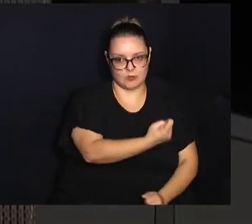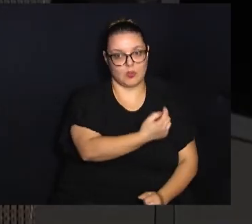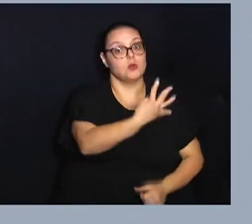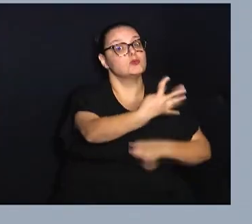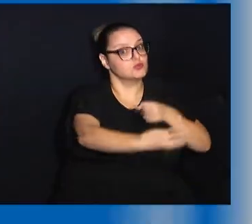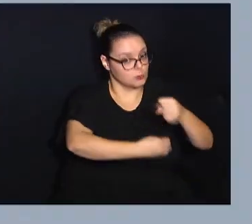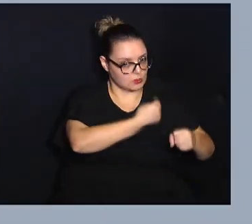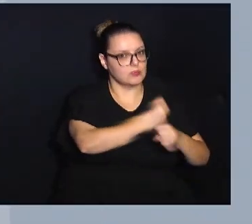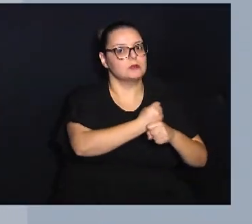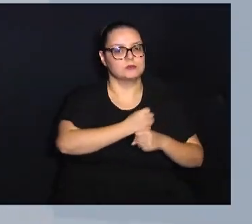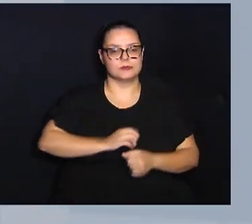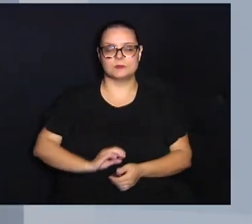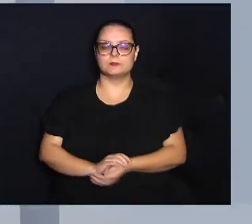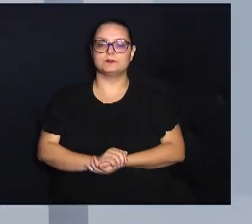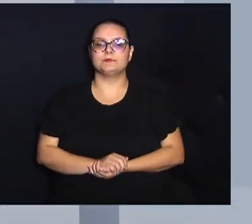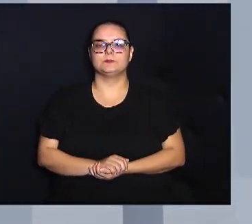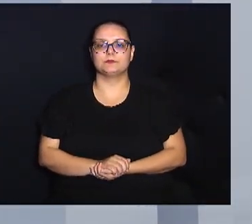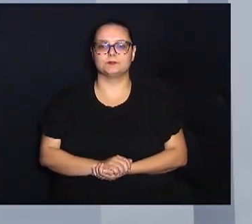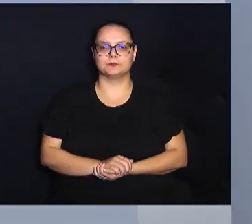anos do mandato.